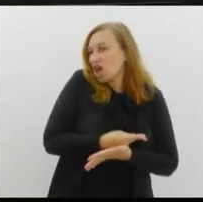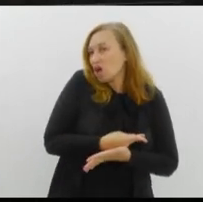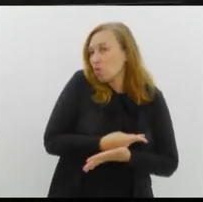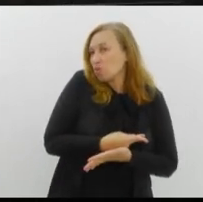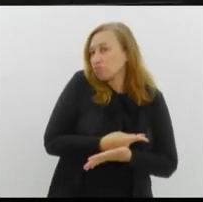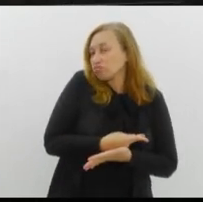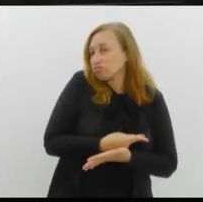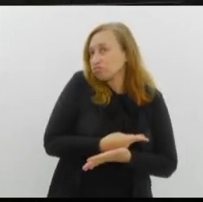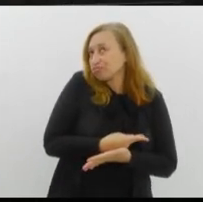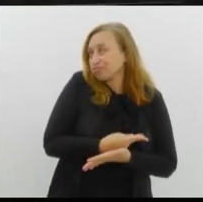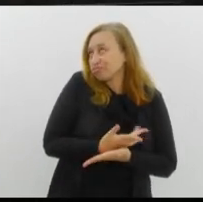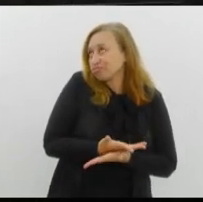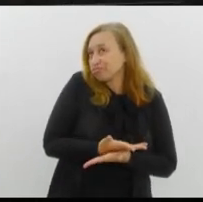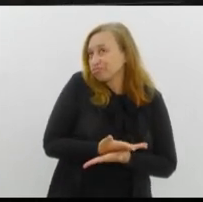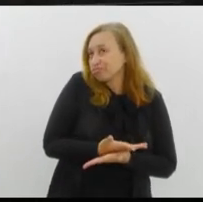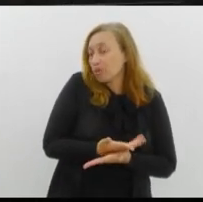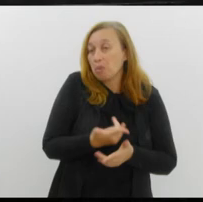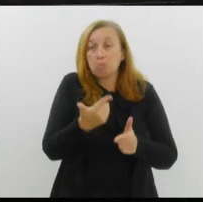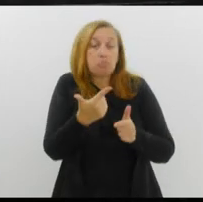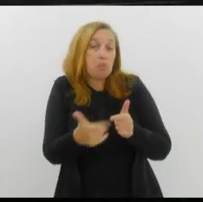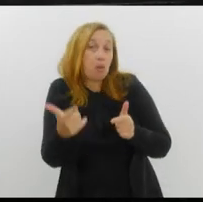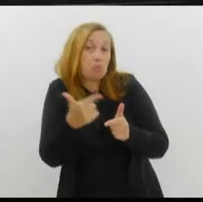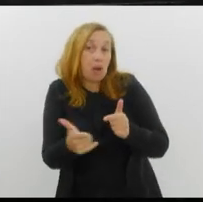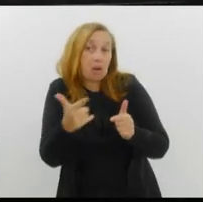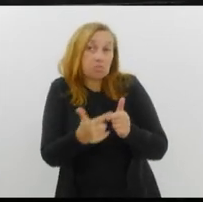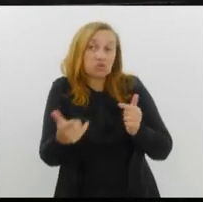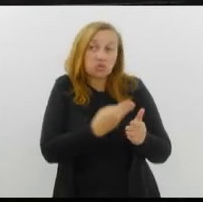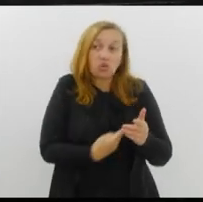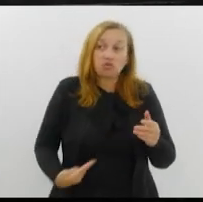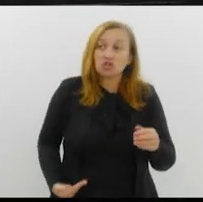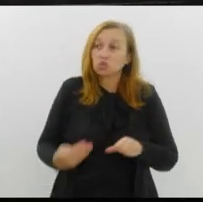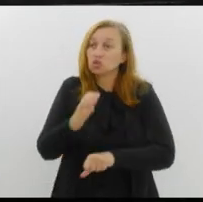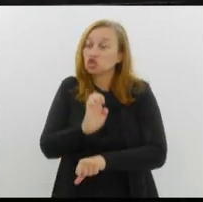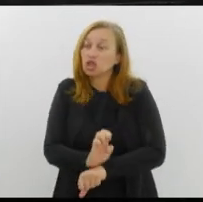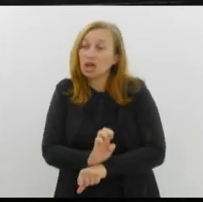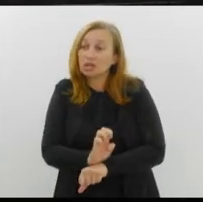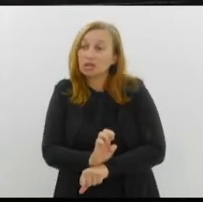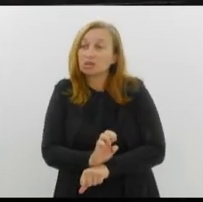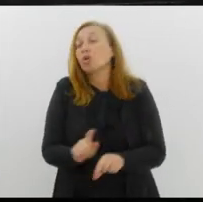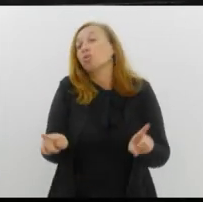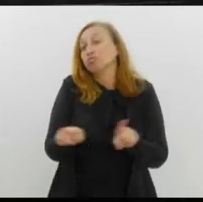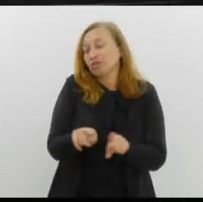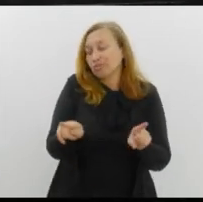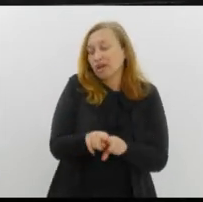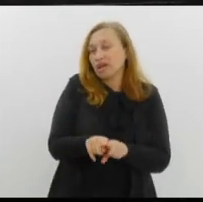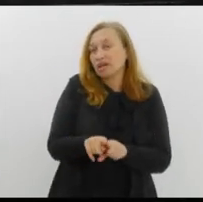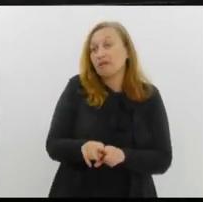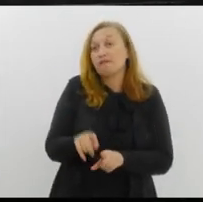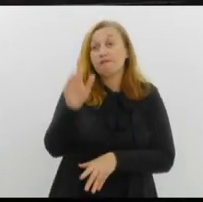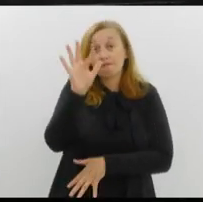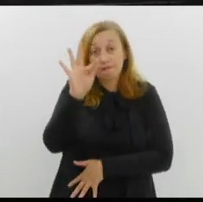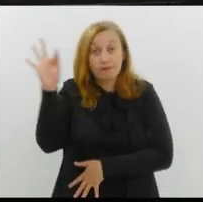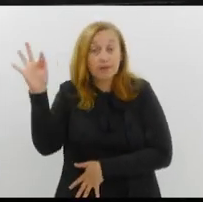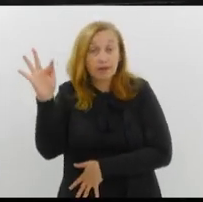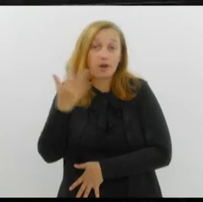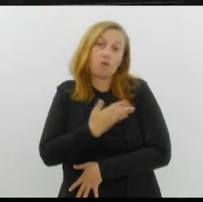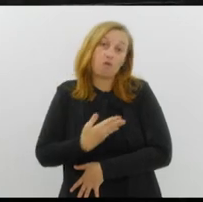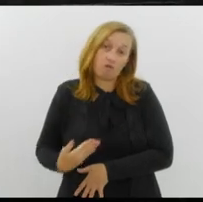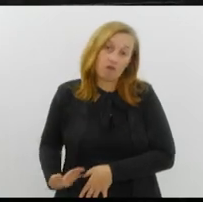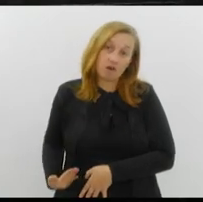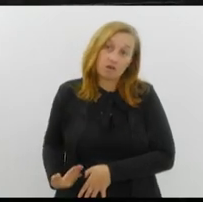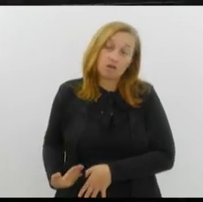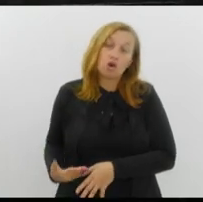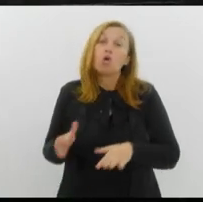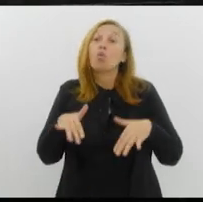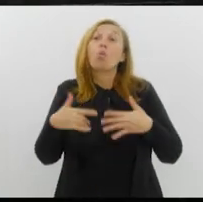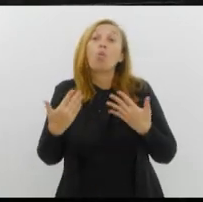desventuras, toda sorte de problemas do governo do Estado, como também do governo federal.